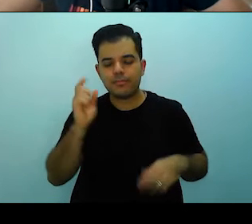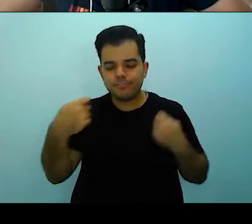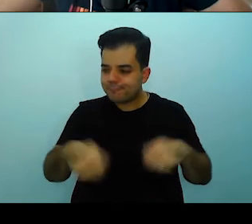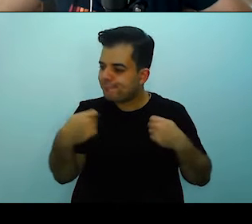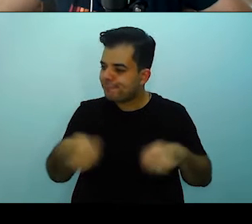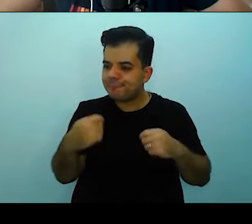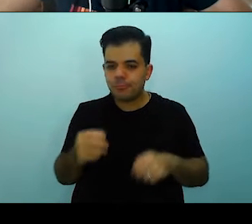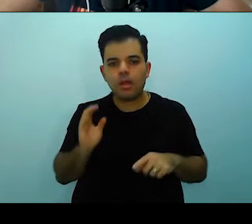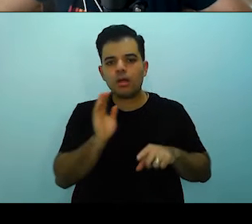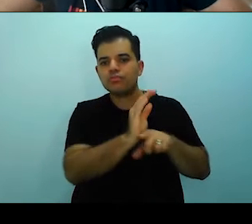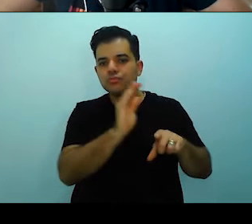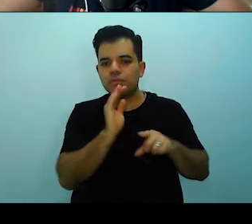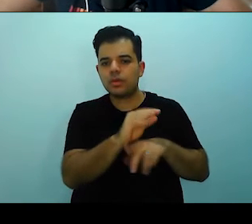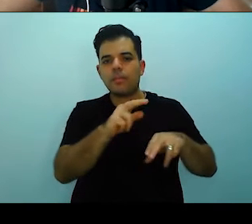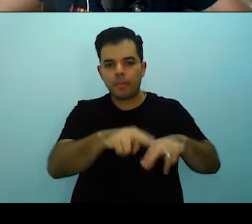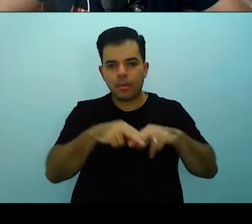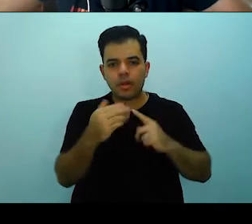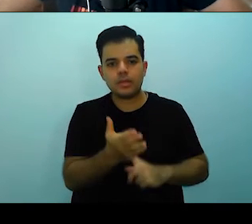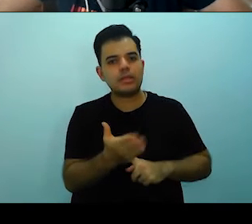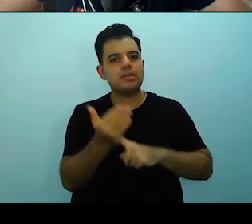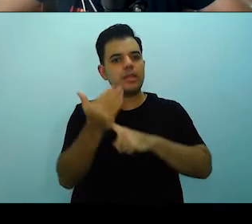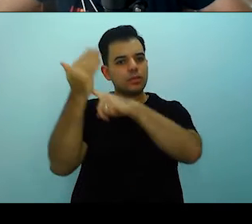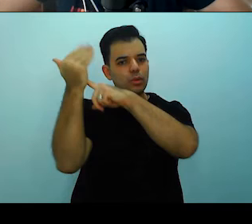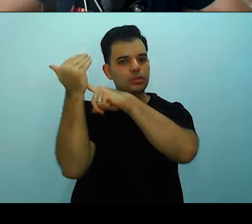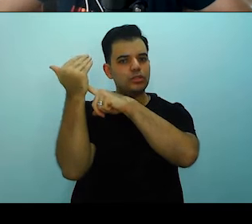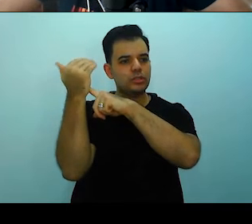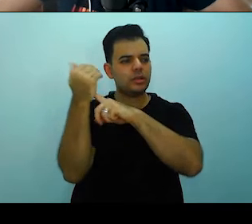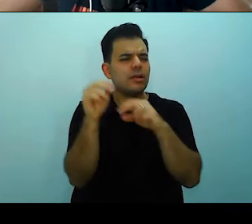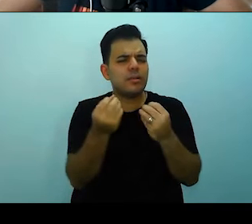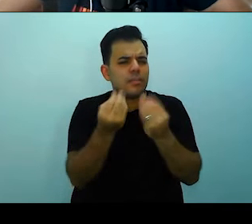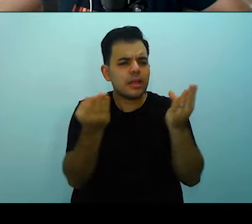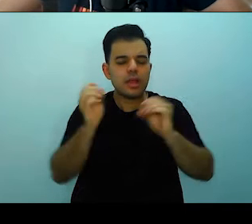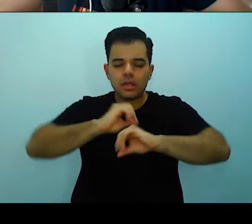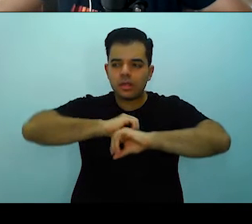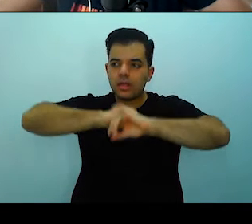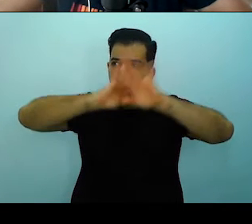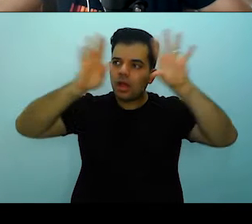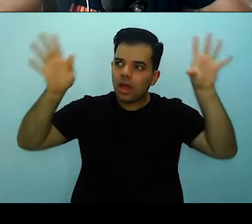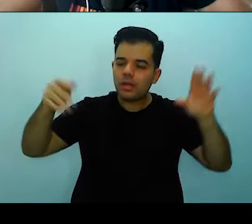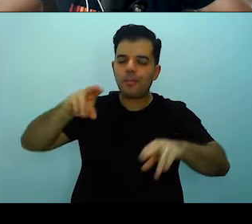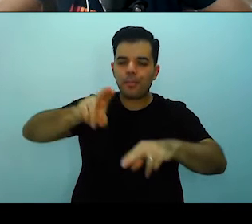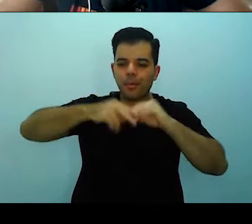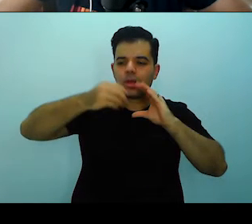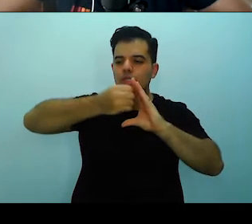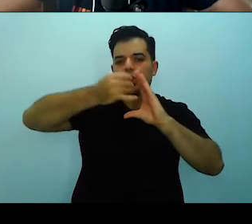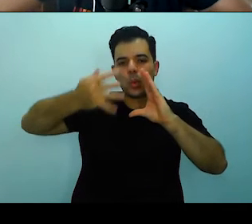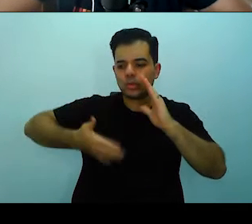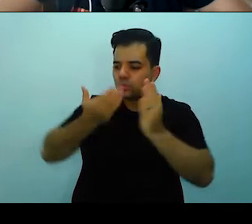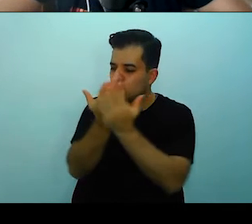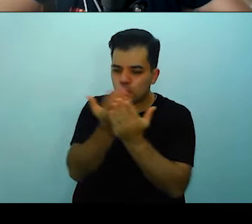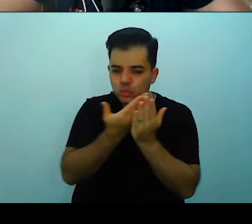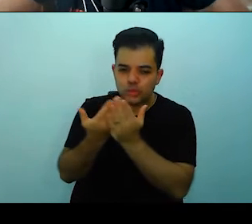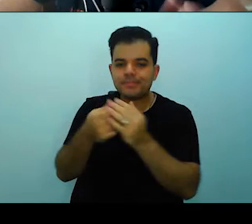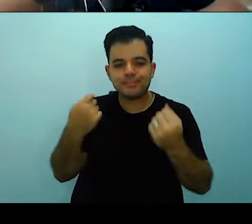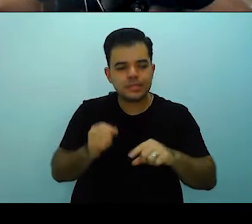direta da tecnologia assistiva para abranger um determinado conteúdo. Então, existem percalços